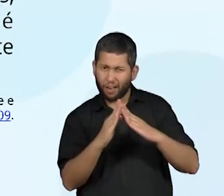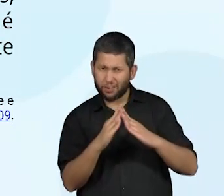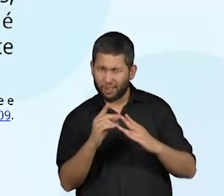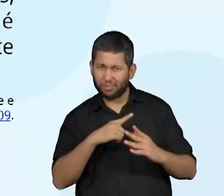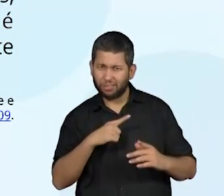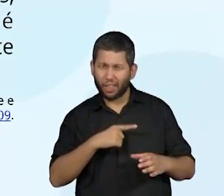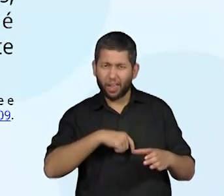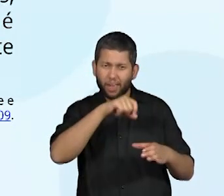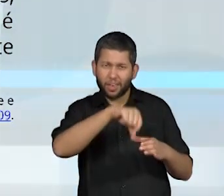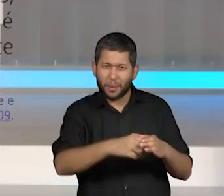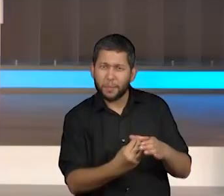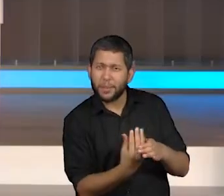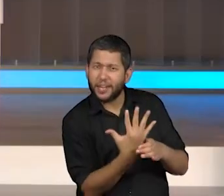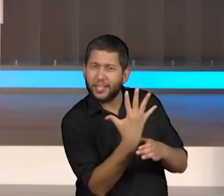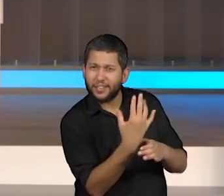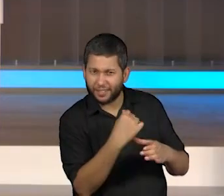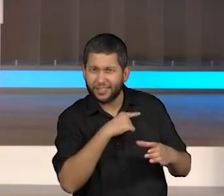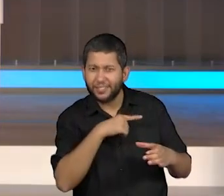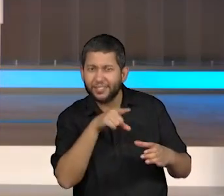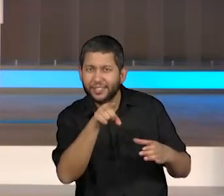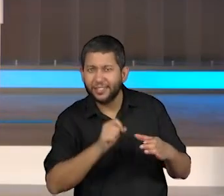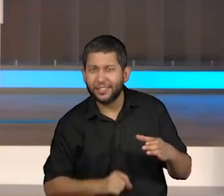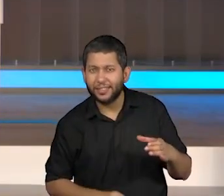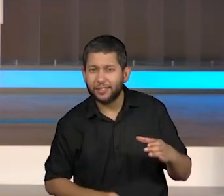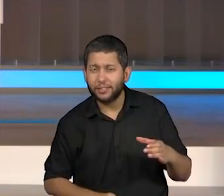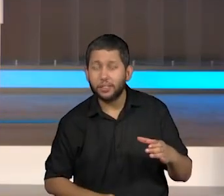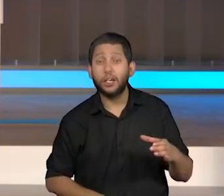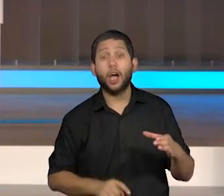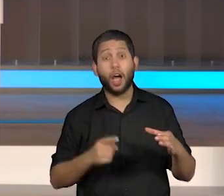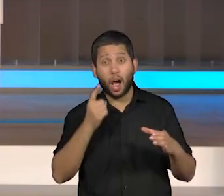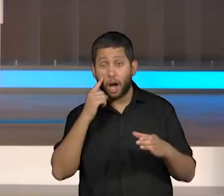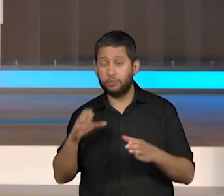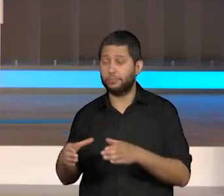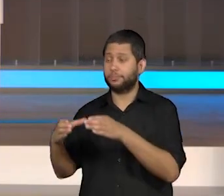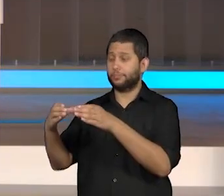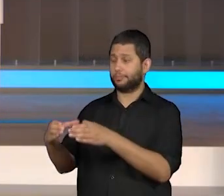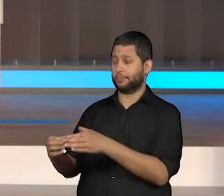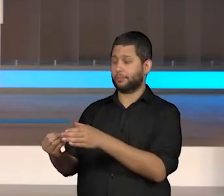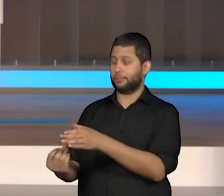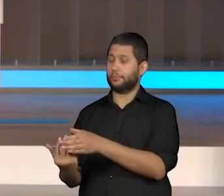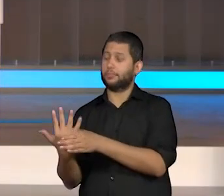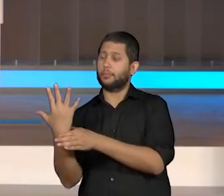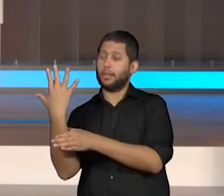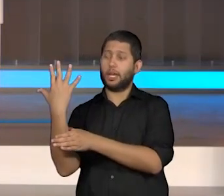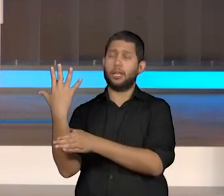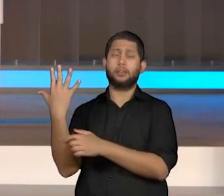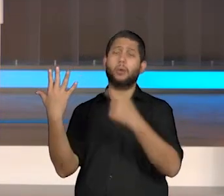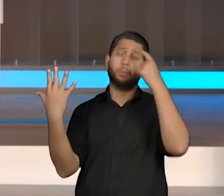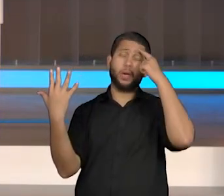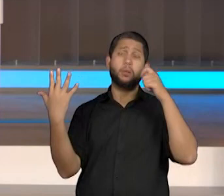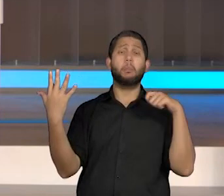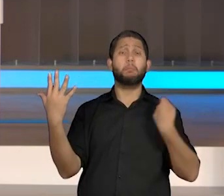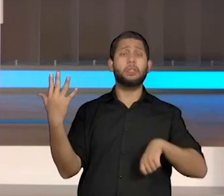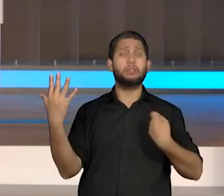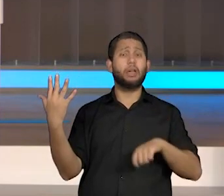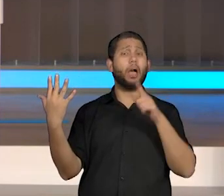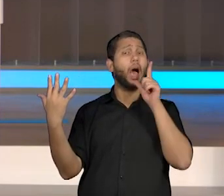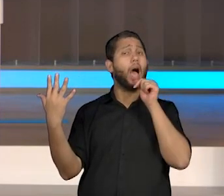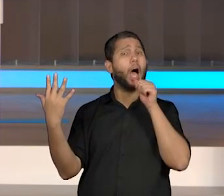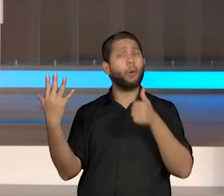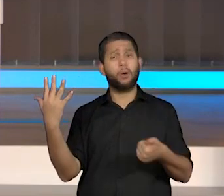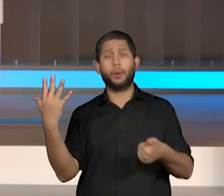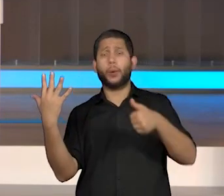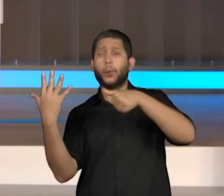Um vasinho de plantas? E aí, o que a gente sempre diz que a planta precisa? Não é? Olha, rega